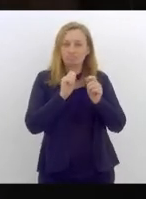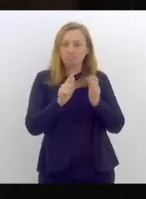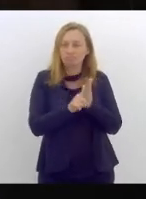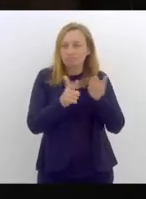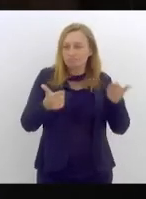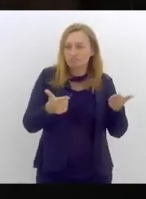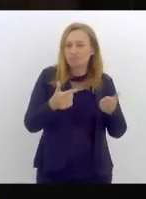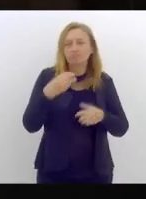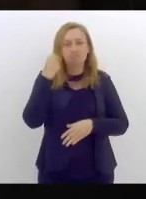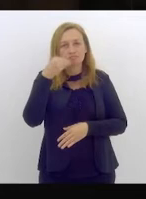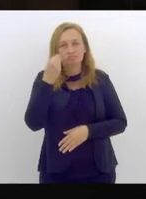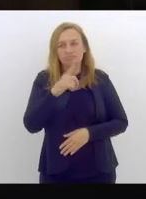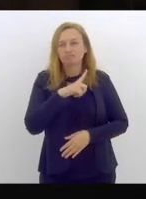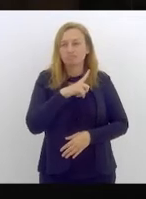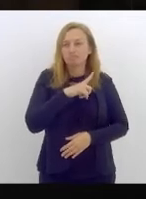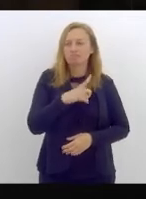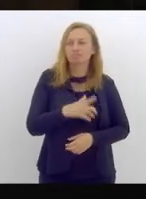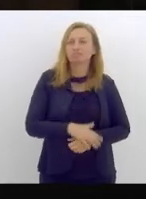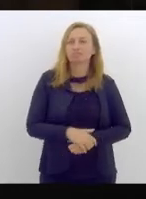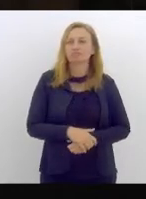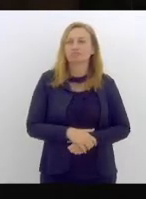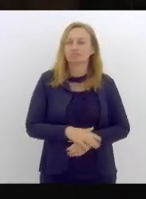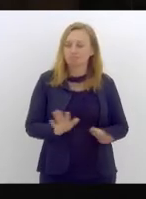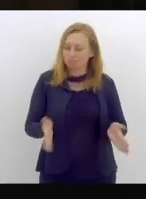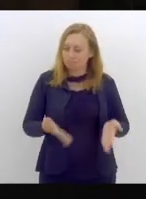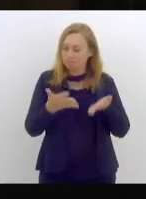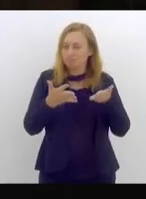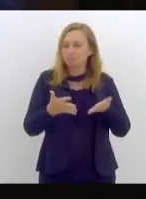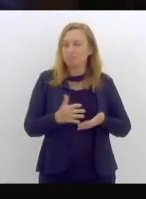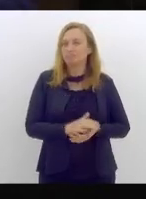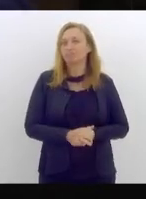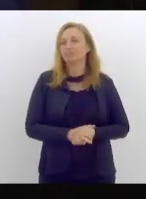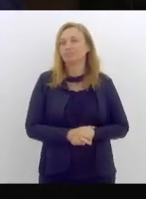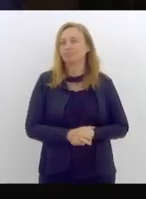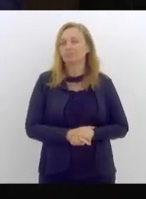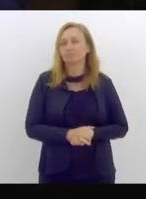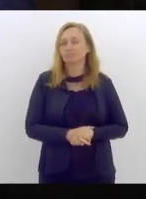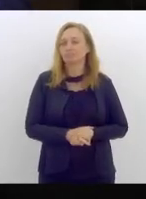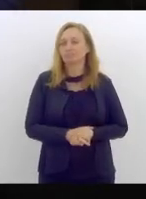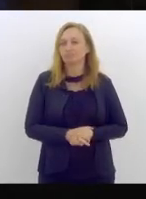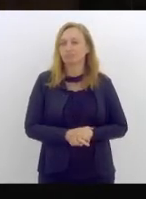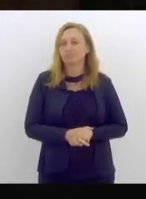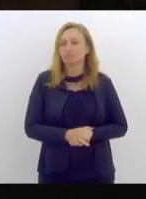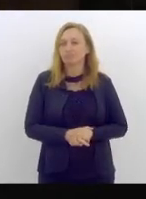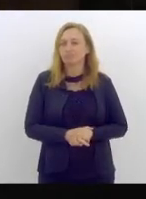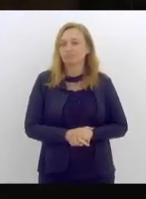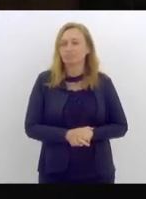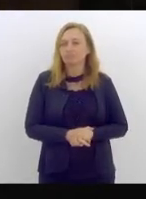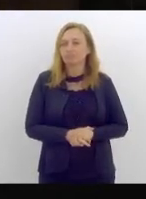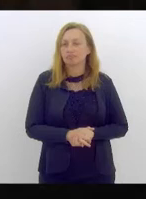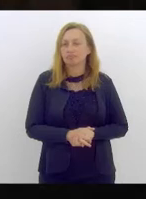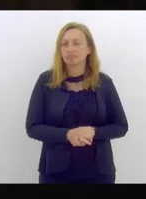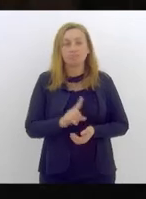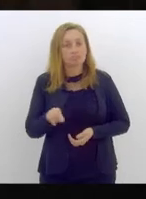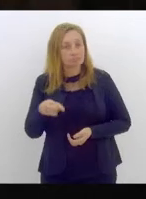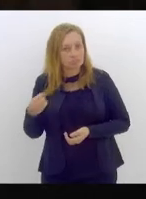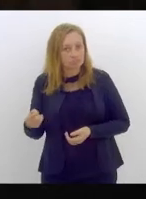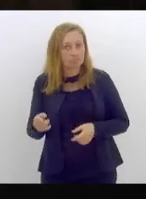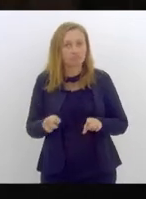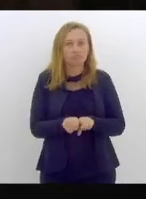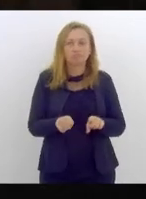uma vivência que ele teve fez o entusiasmo de maneira que deixou outras